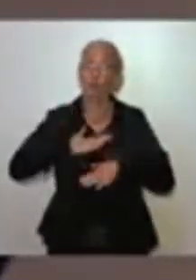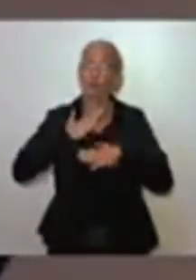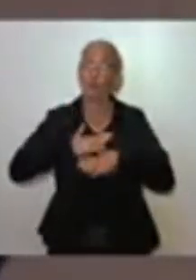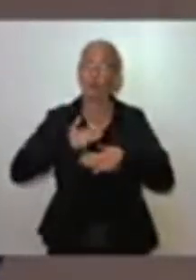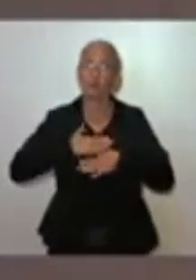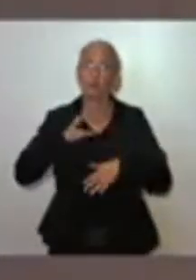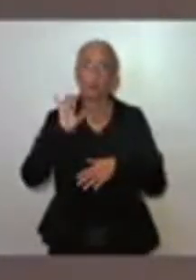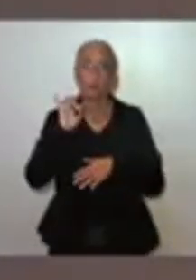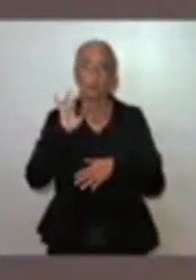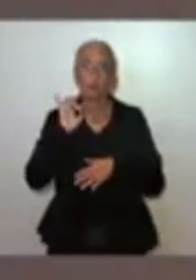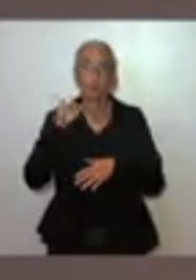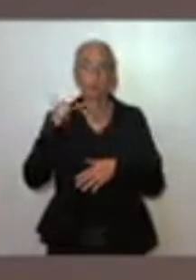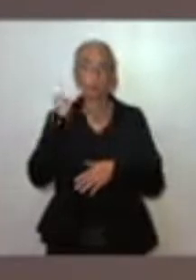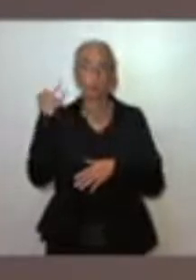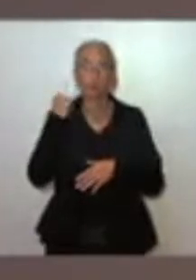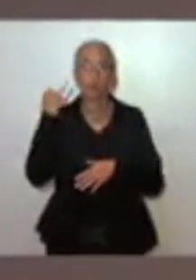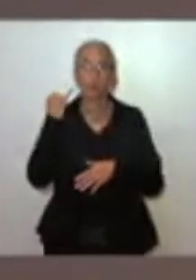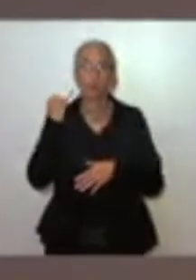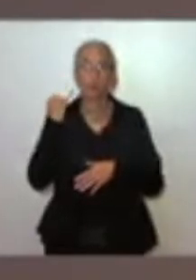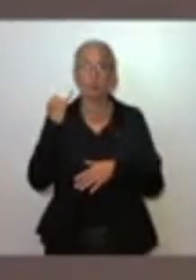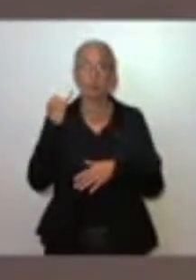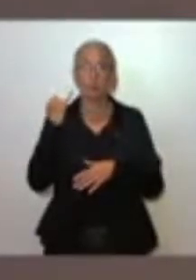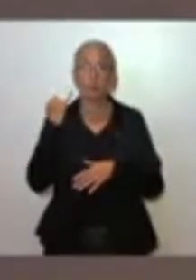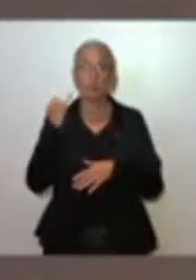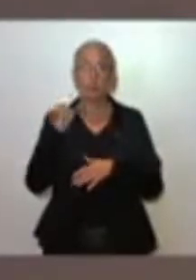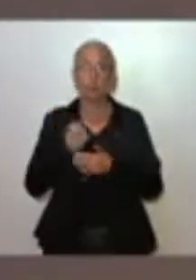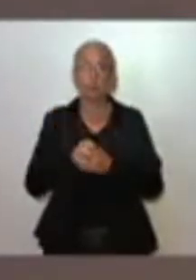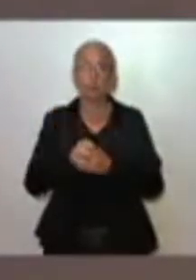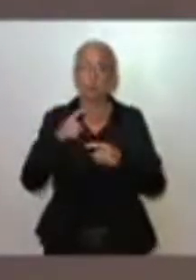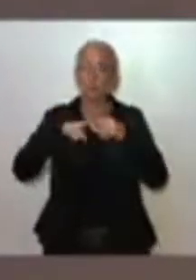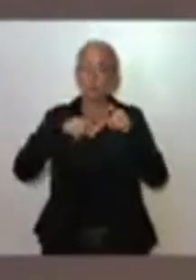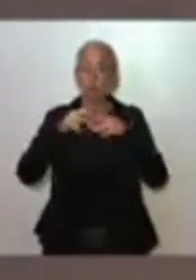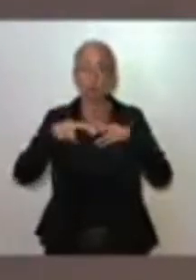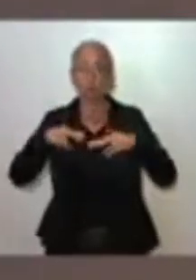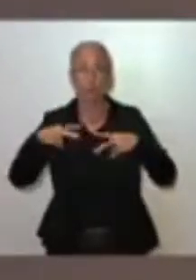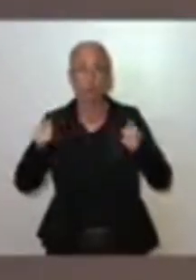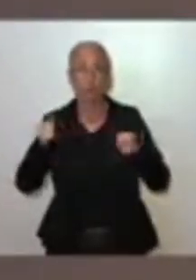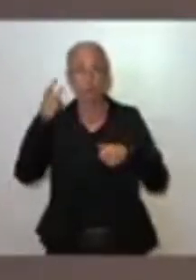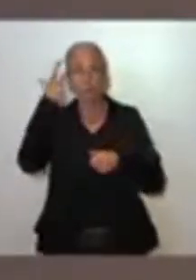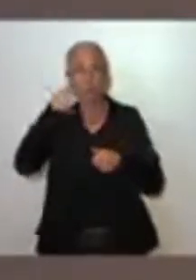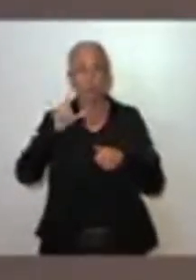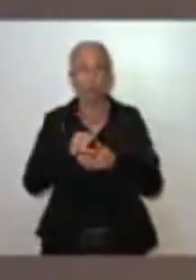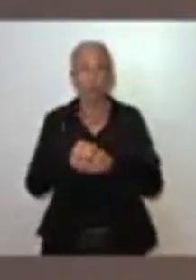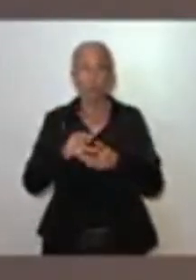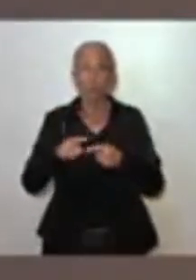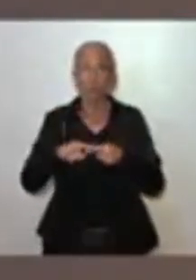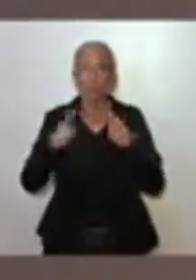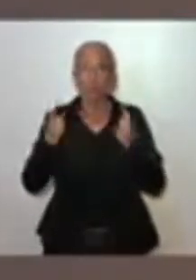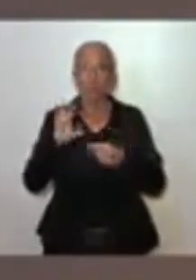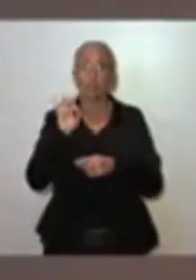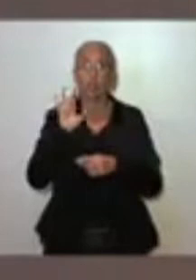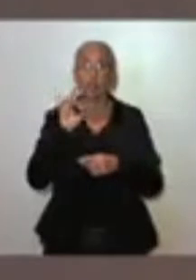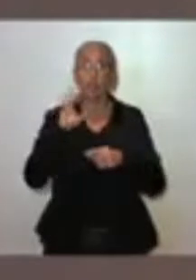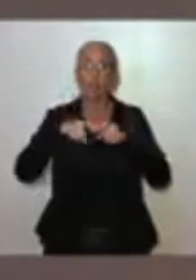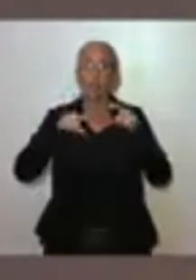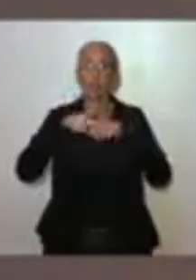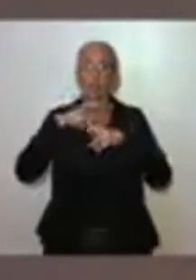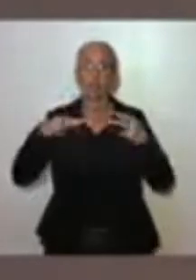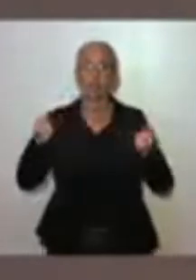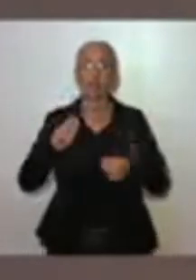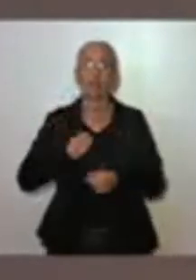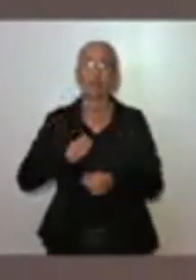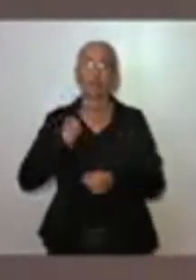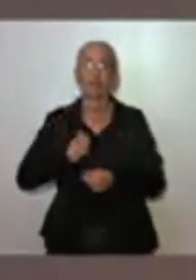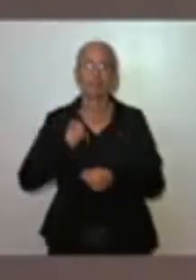não subestime a importância da realização material mas não se limitem a ela porque senão a vida